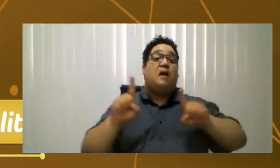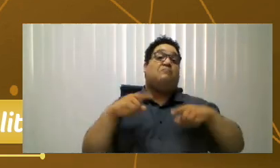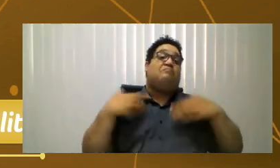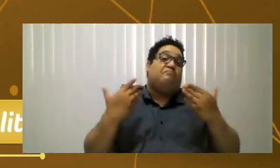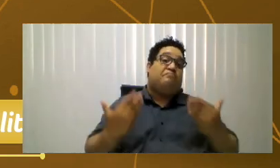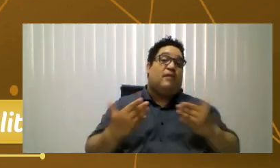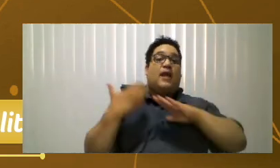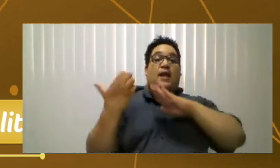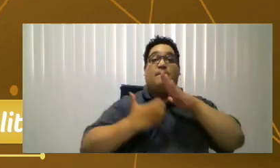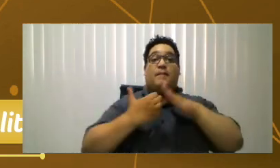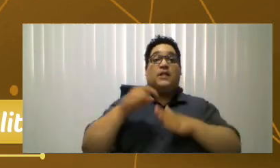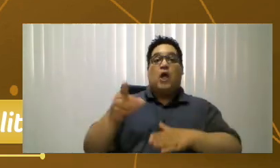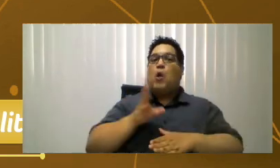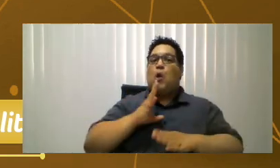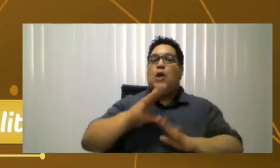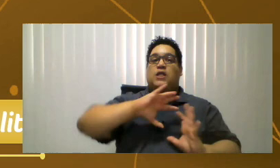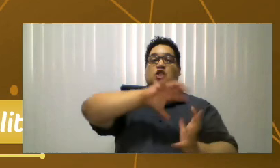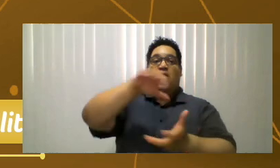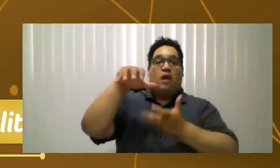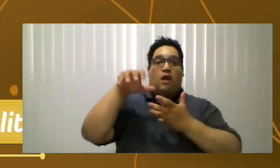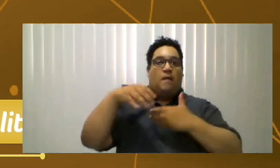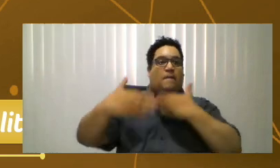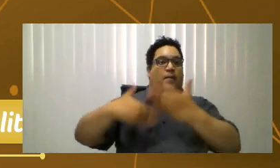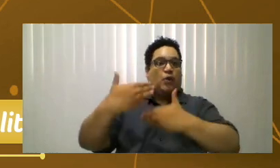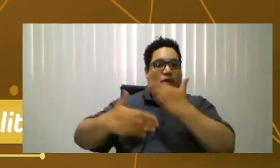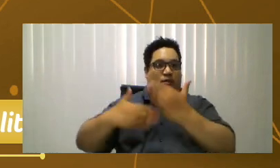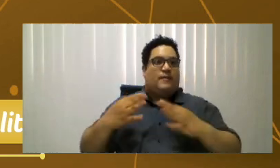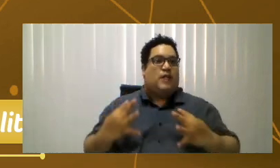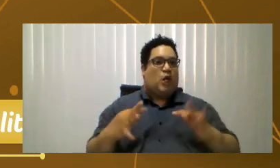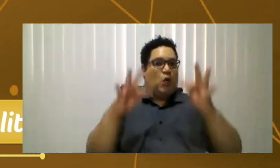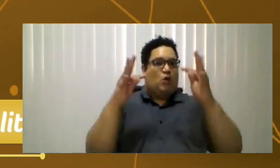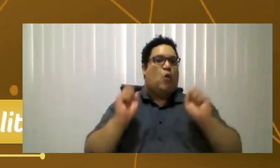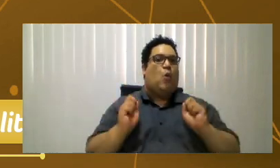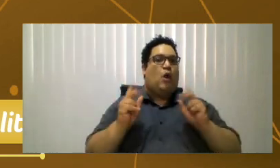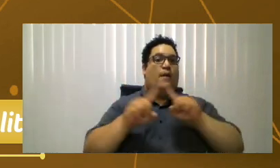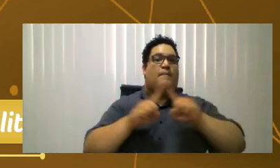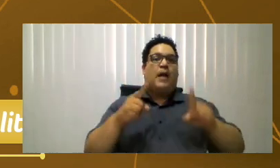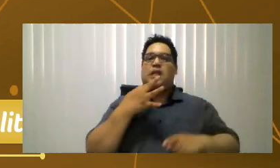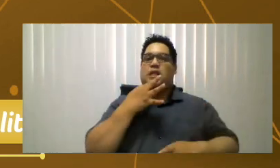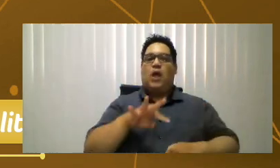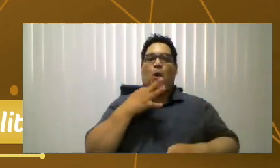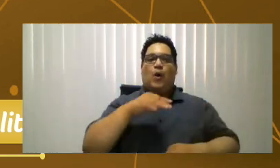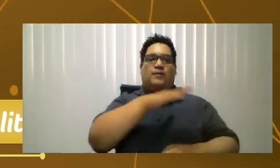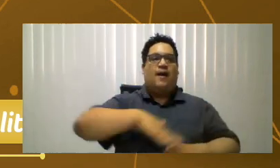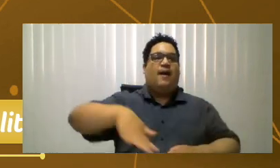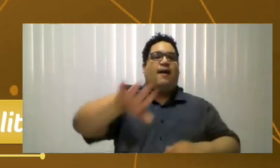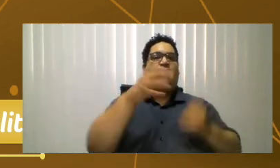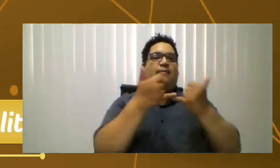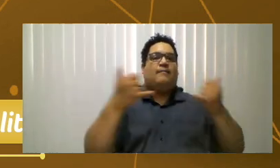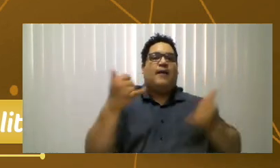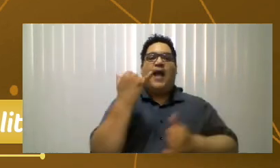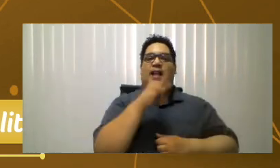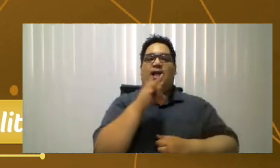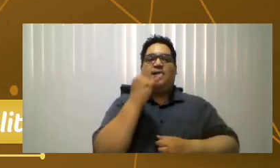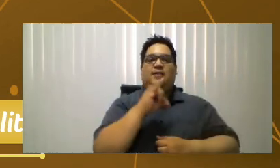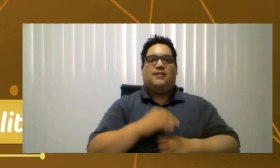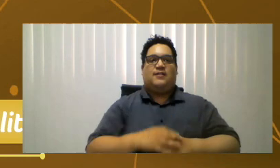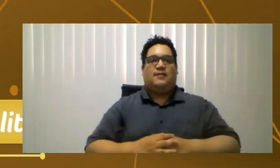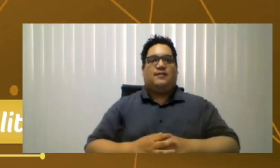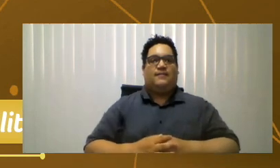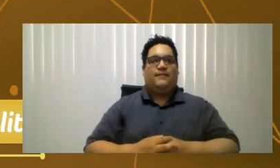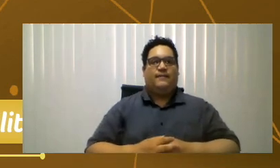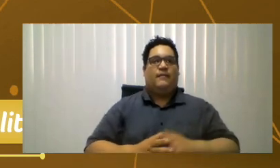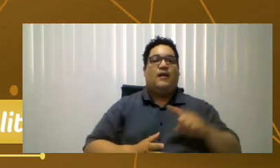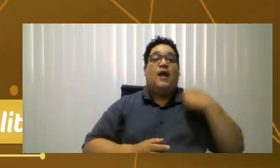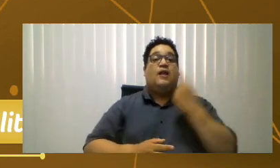ela tem conhecimento no geoprocessamento, na geotecnologia, mas não tem conhecimento do setor. Então, a gente preferiu,